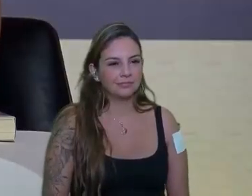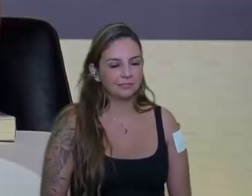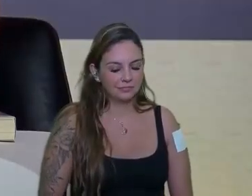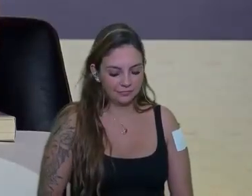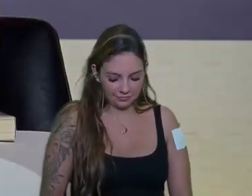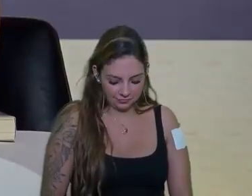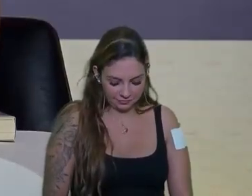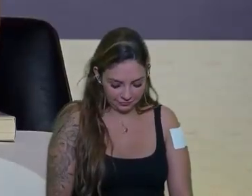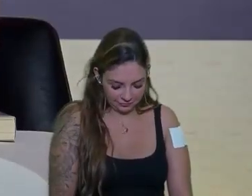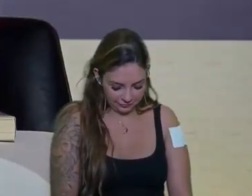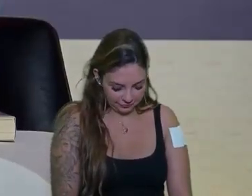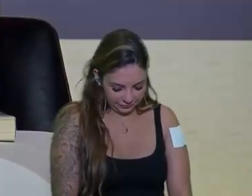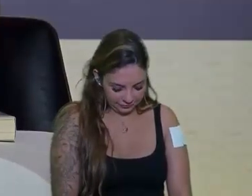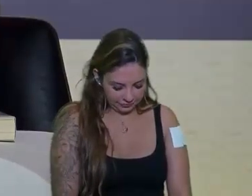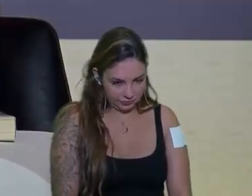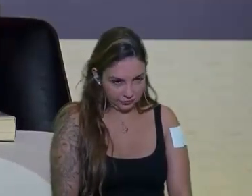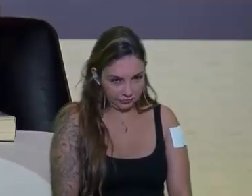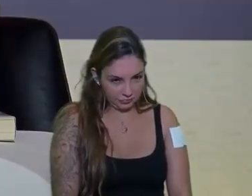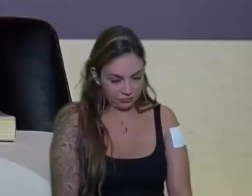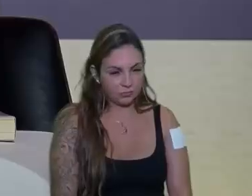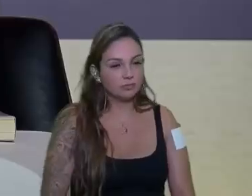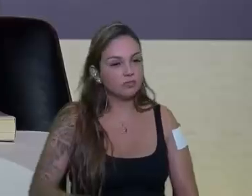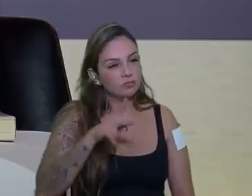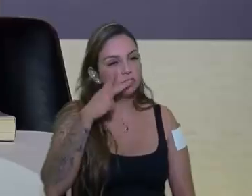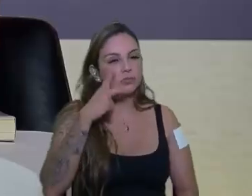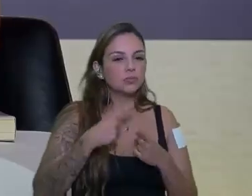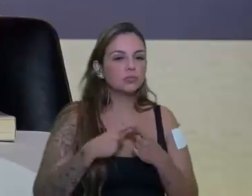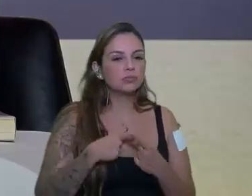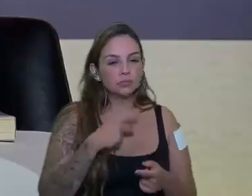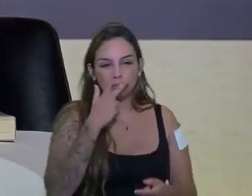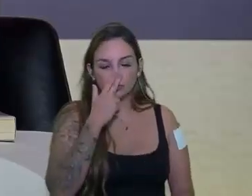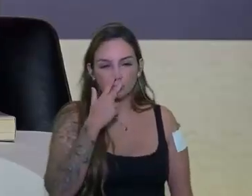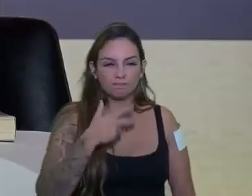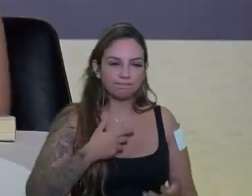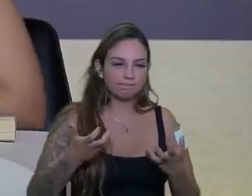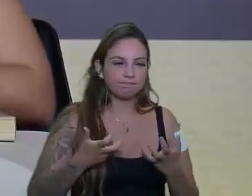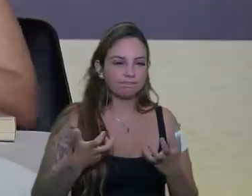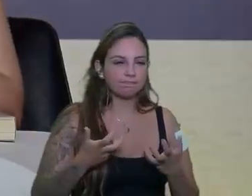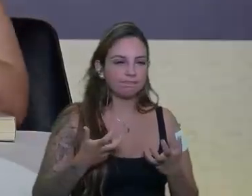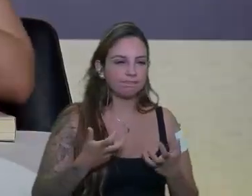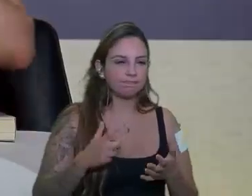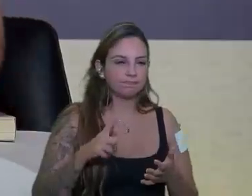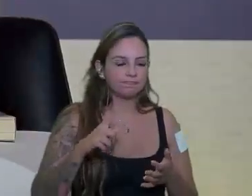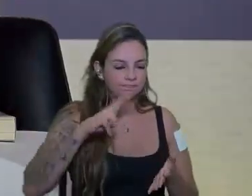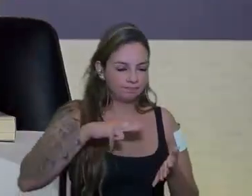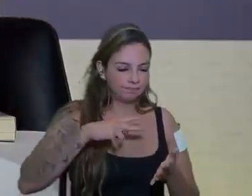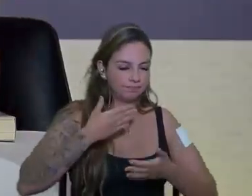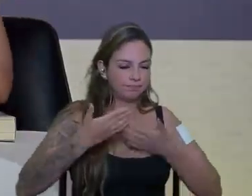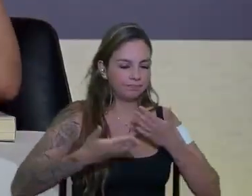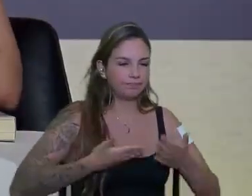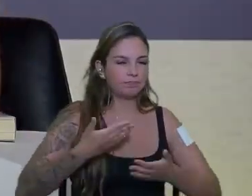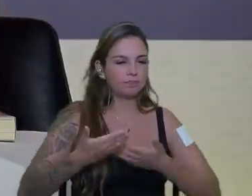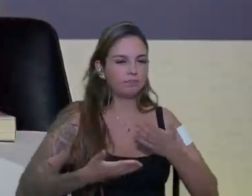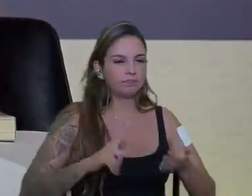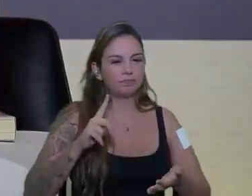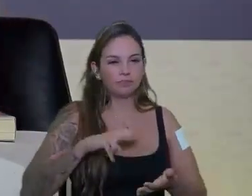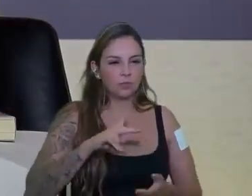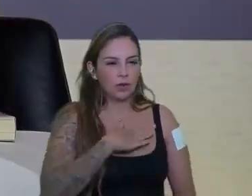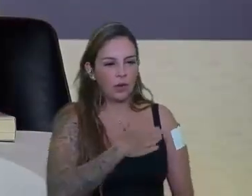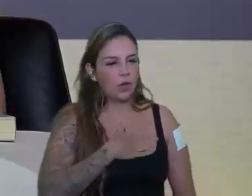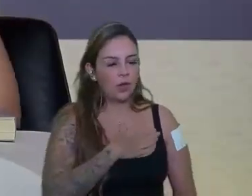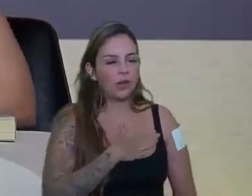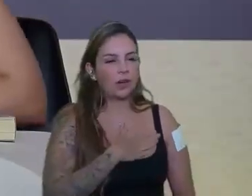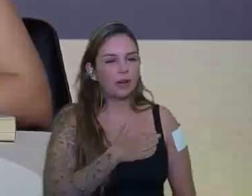E aí eu digo isso porque eu acho que eu quero que o leitor interaja. Eu não quero que o leitor